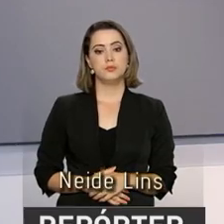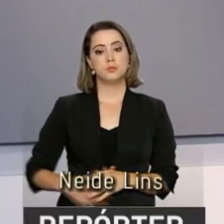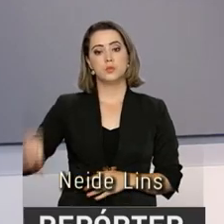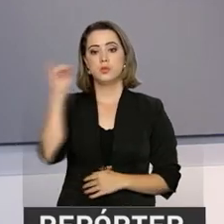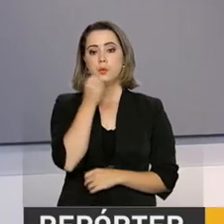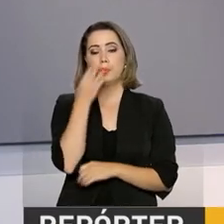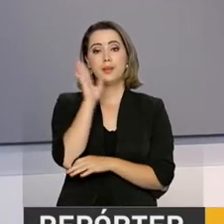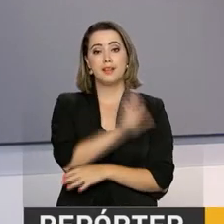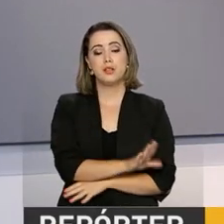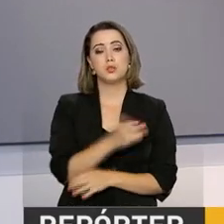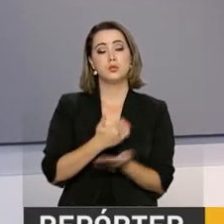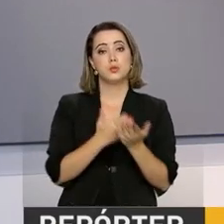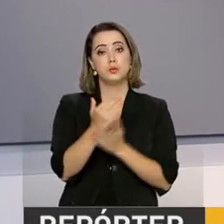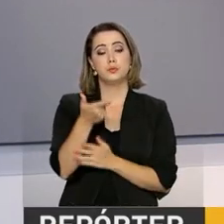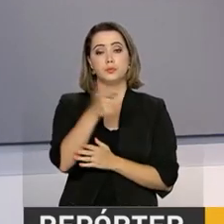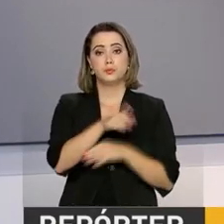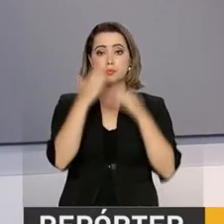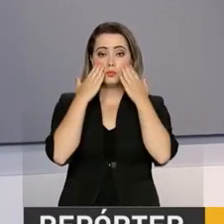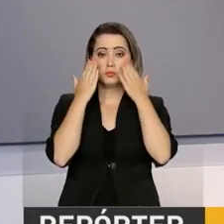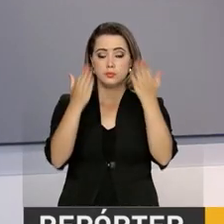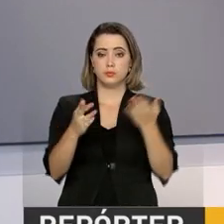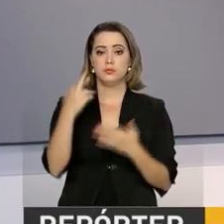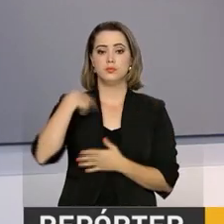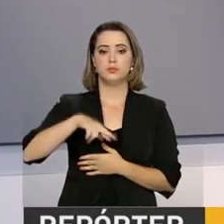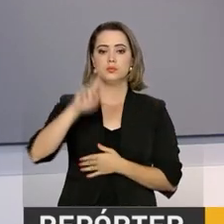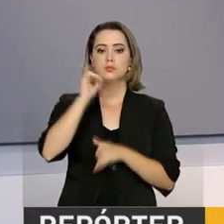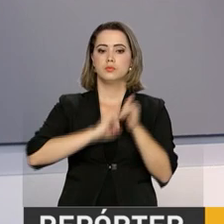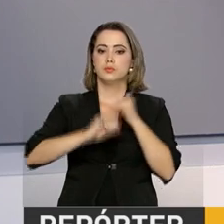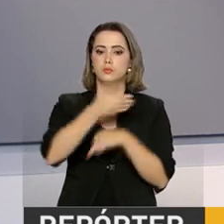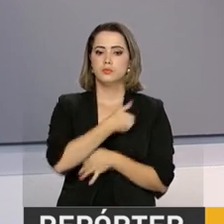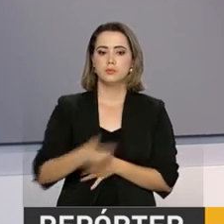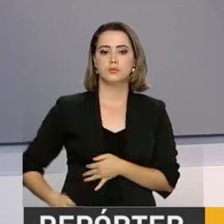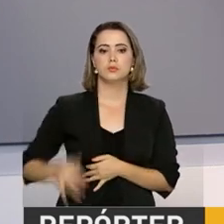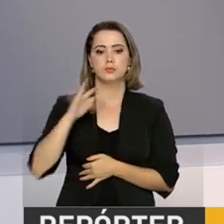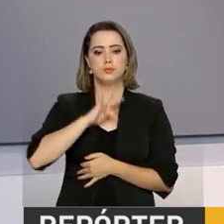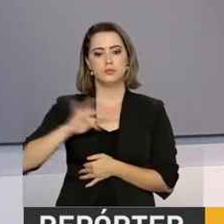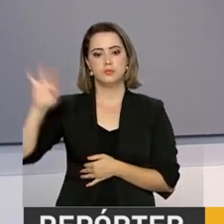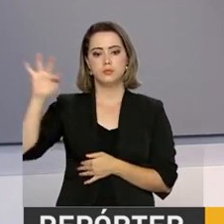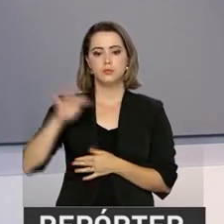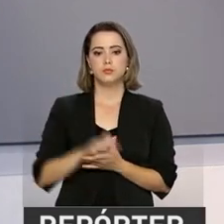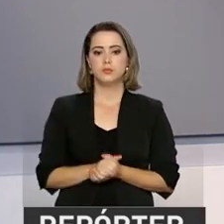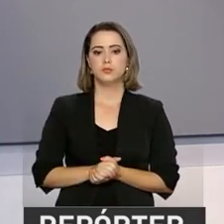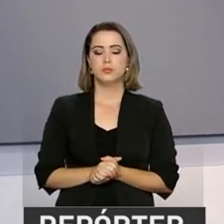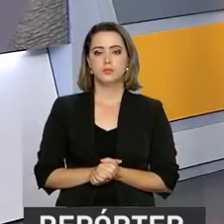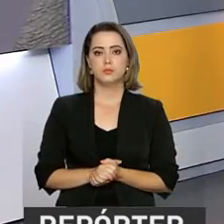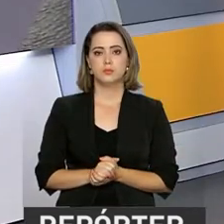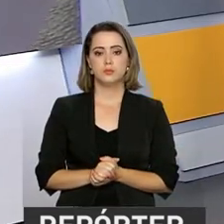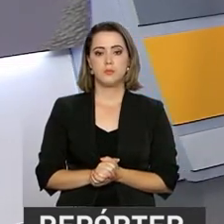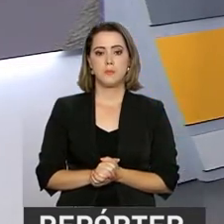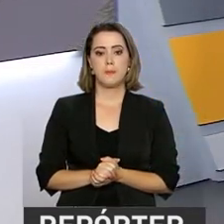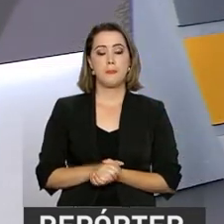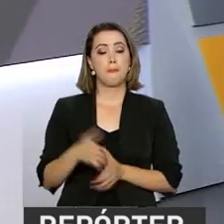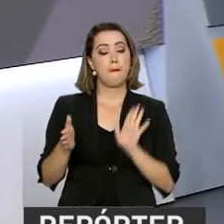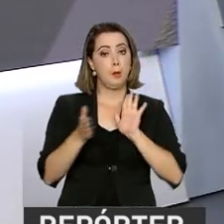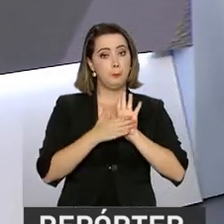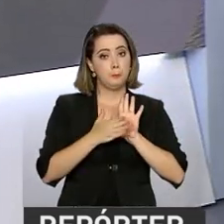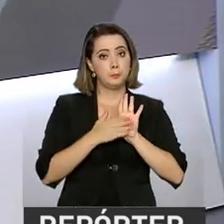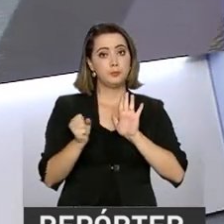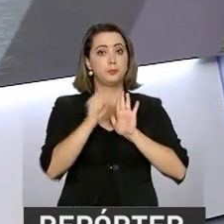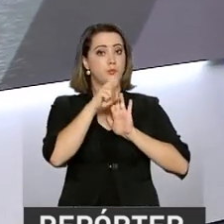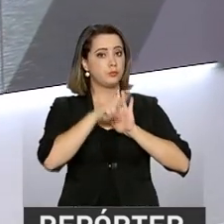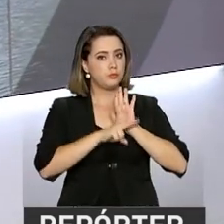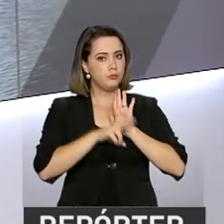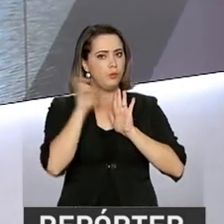Olá boa tarde começa agora mais uma edição do repórter NBR e as notícias do governo federal a proposta de